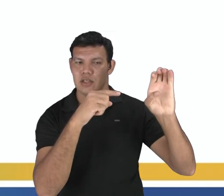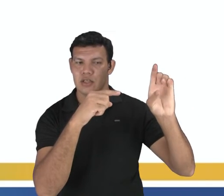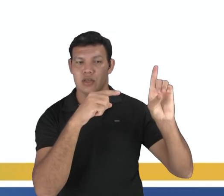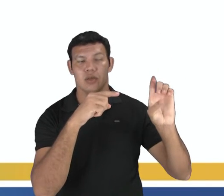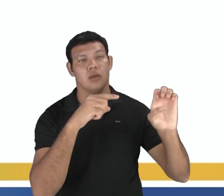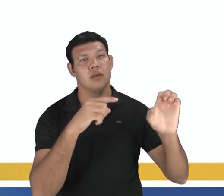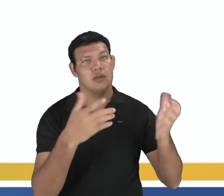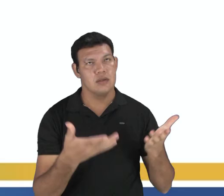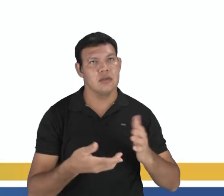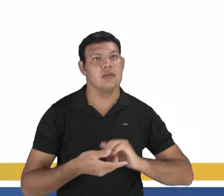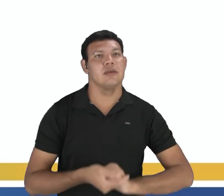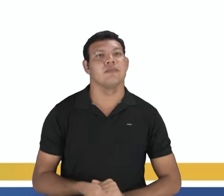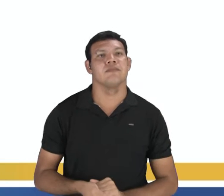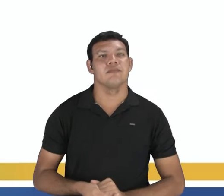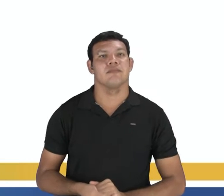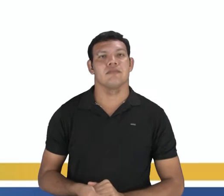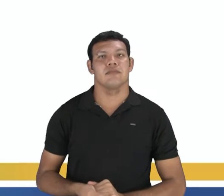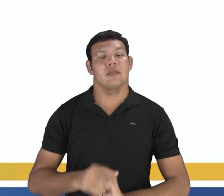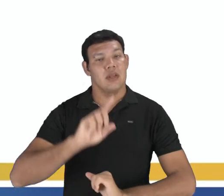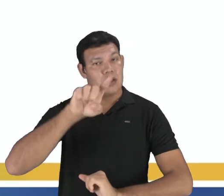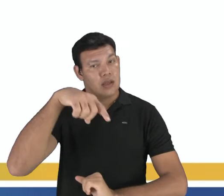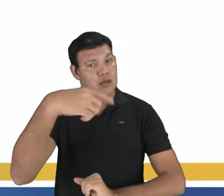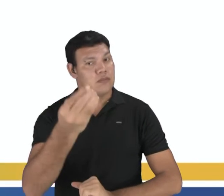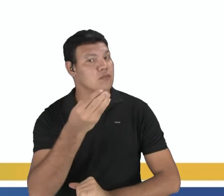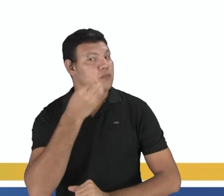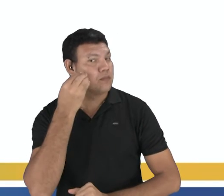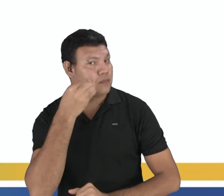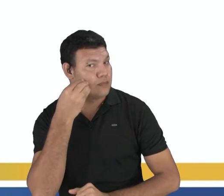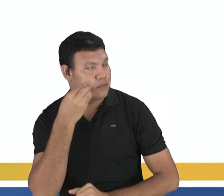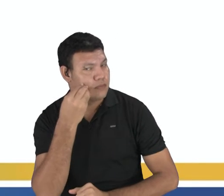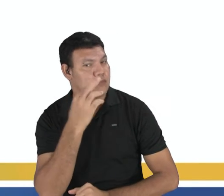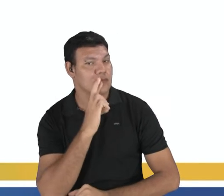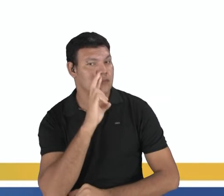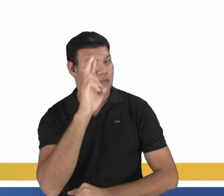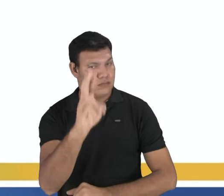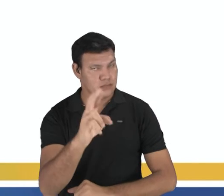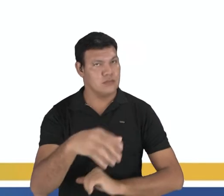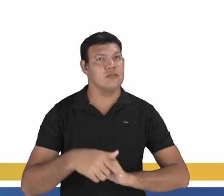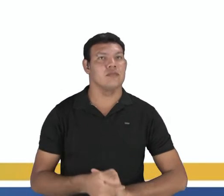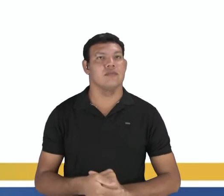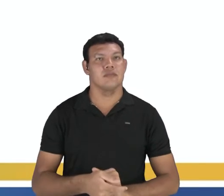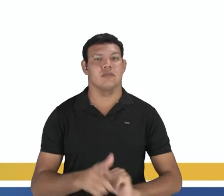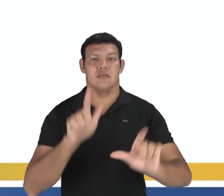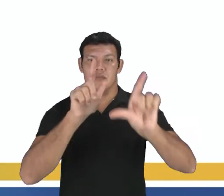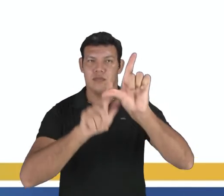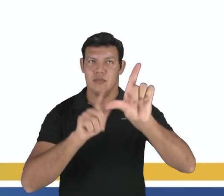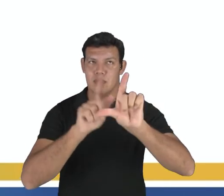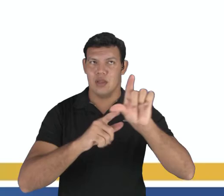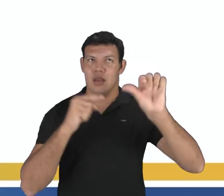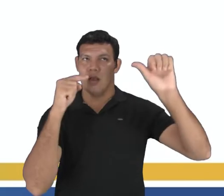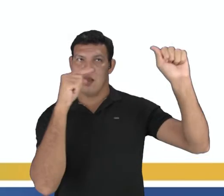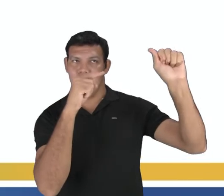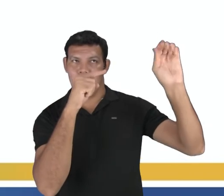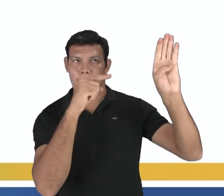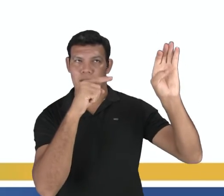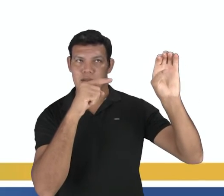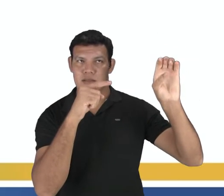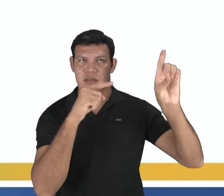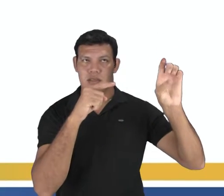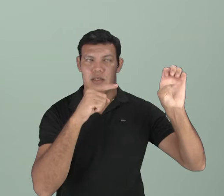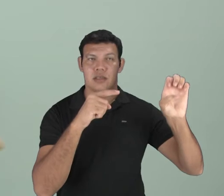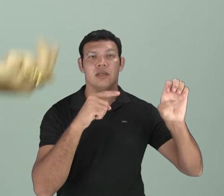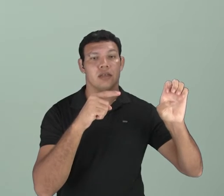texto depois tentem resolver essas questões uma bem um pause